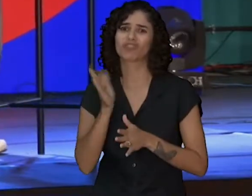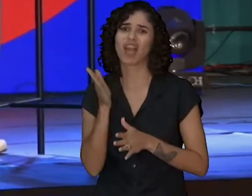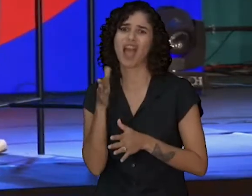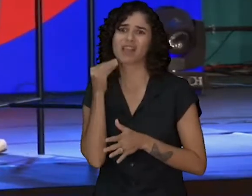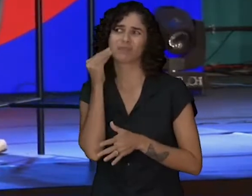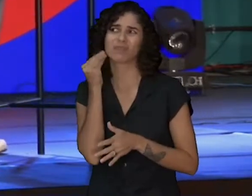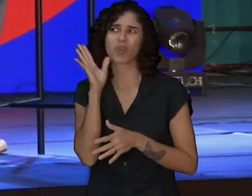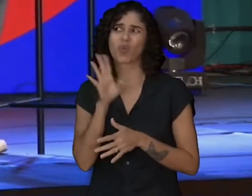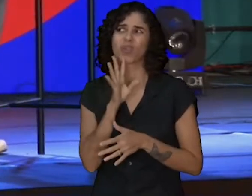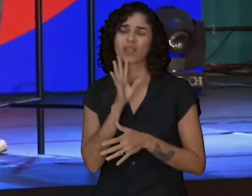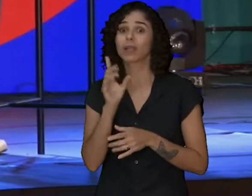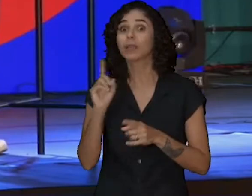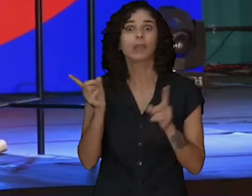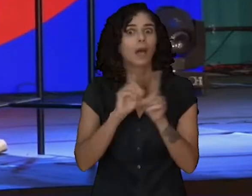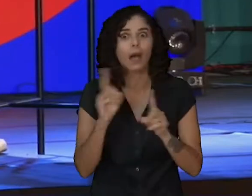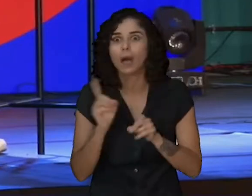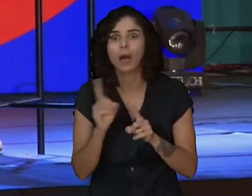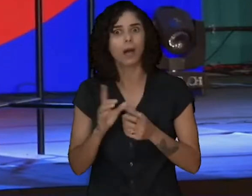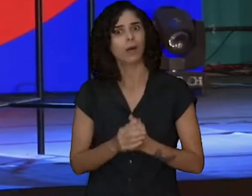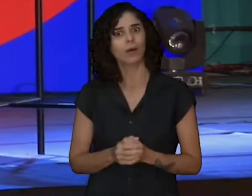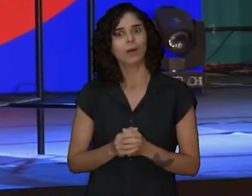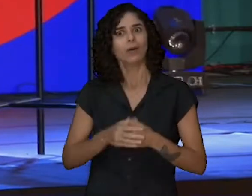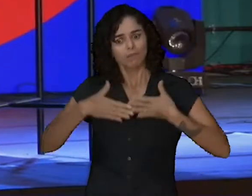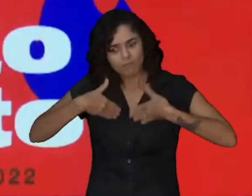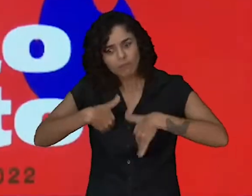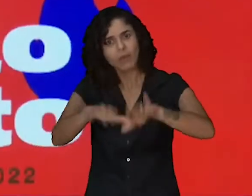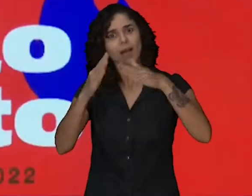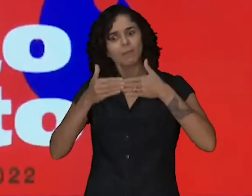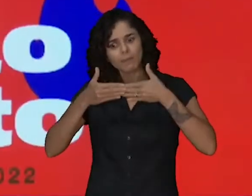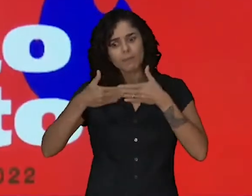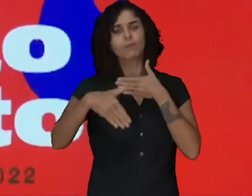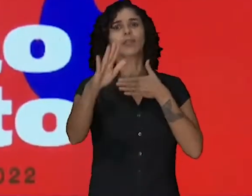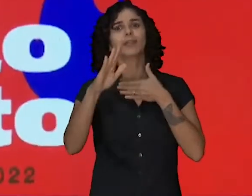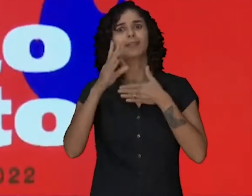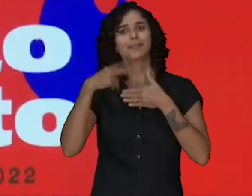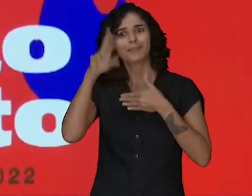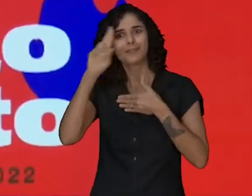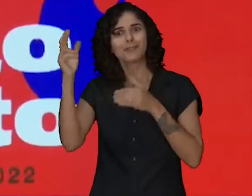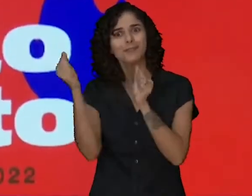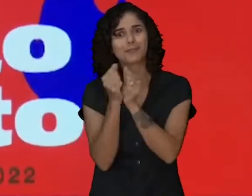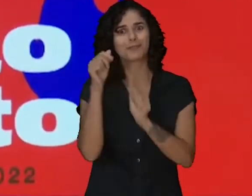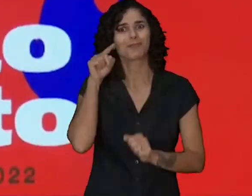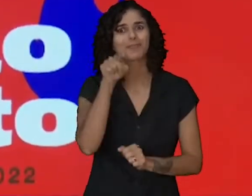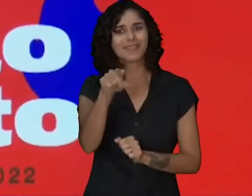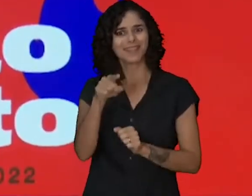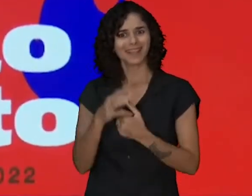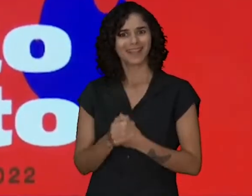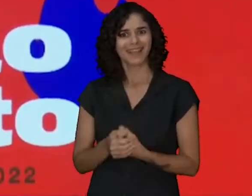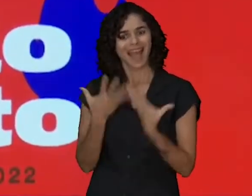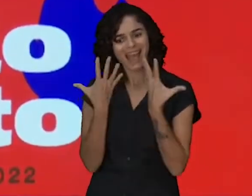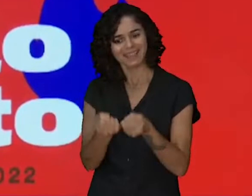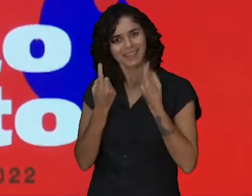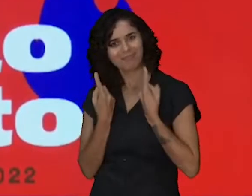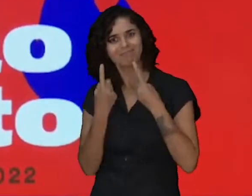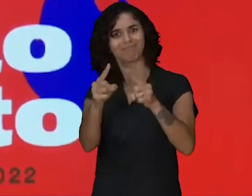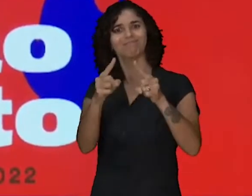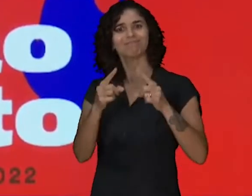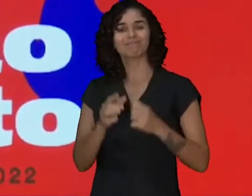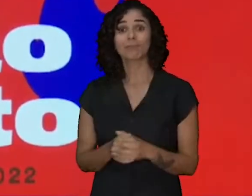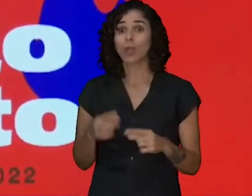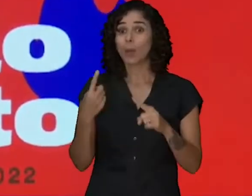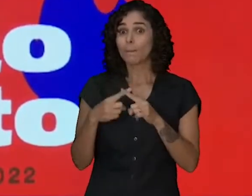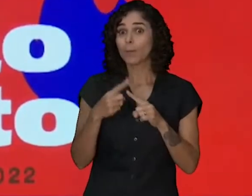em frente, porque o Senhor é contigo. Porque o pecado, o